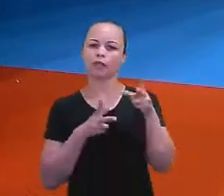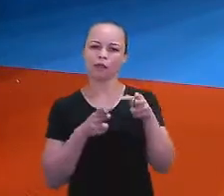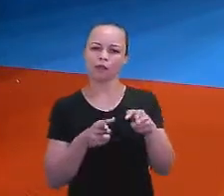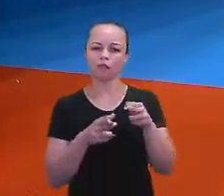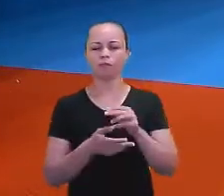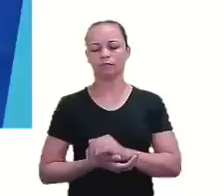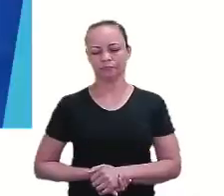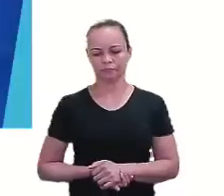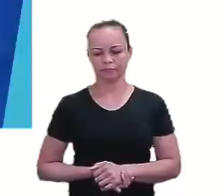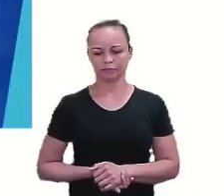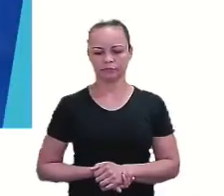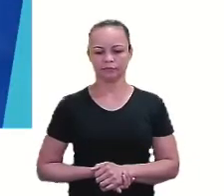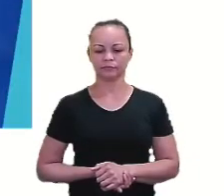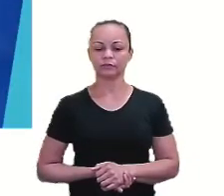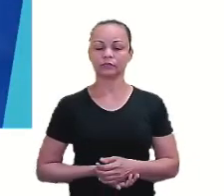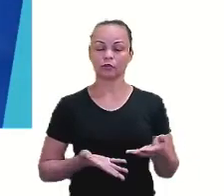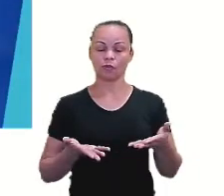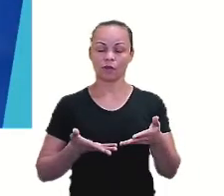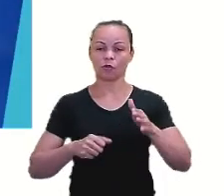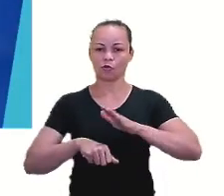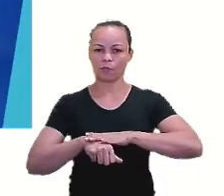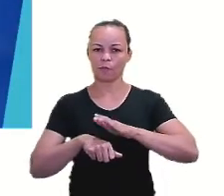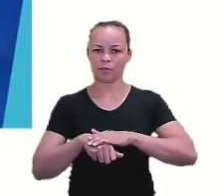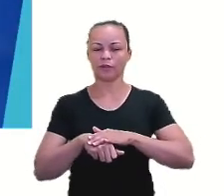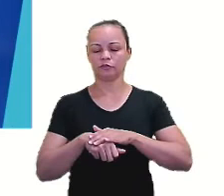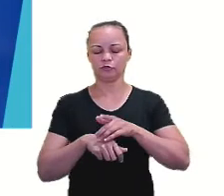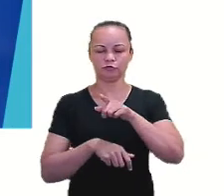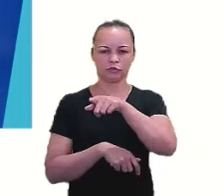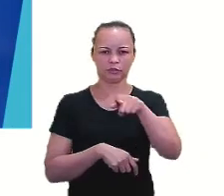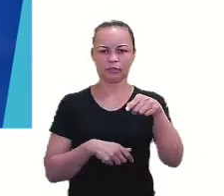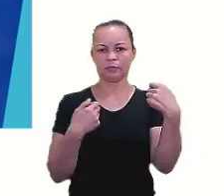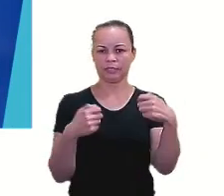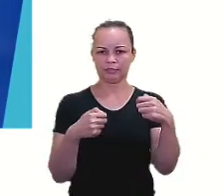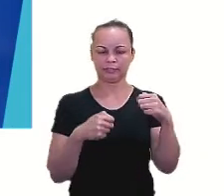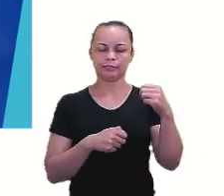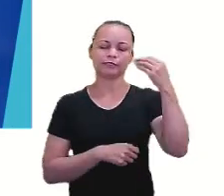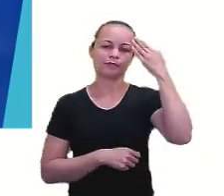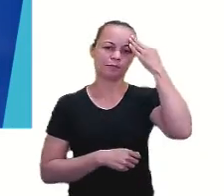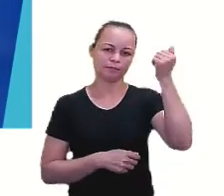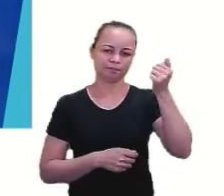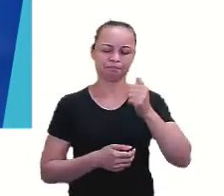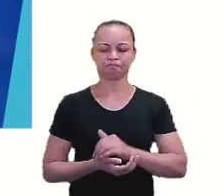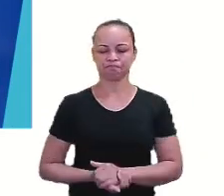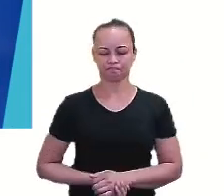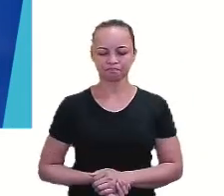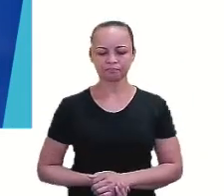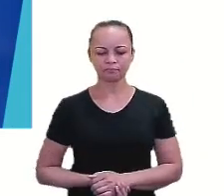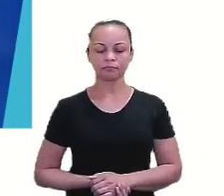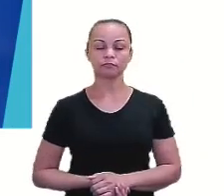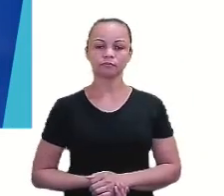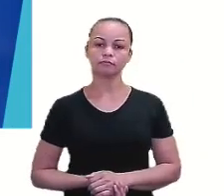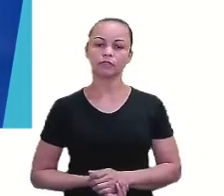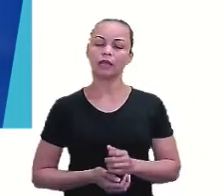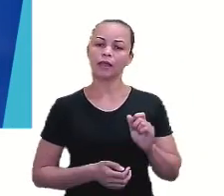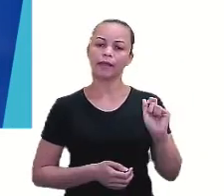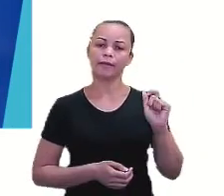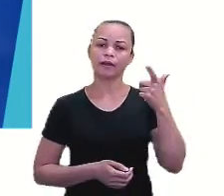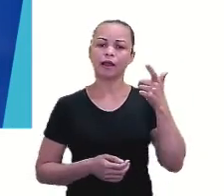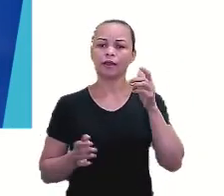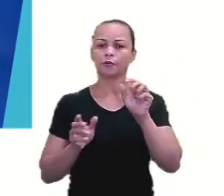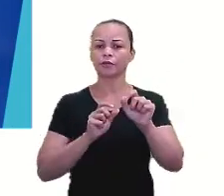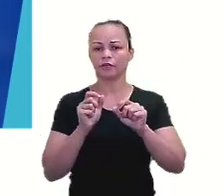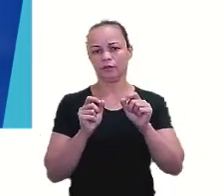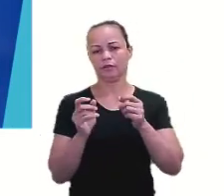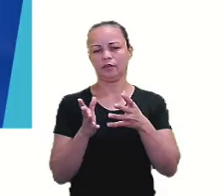muito importante. Abra essa imagem aí, por favor, produção. Você precisa saber. E aí, claro, você pode estar se perguntando,